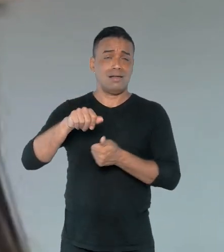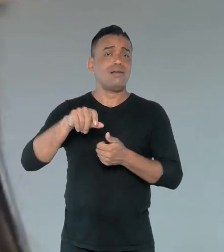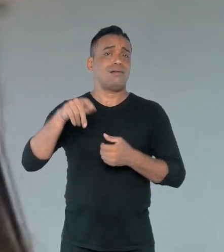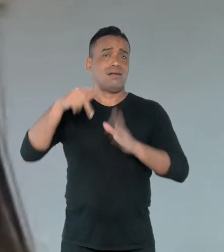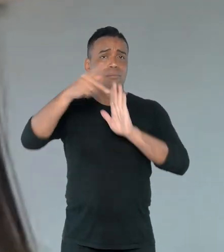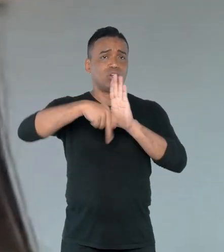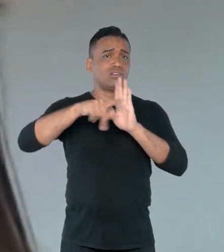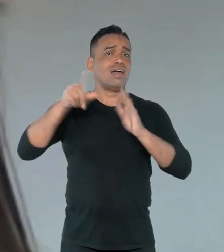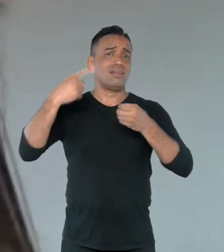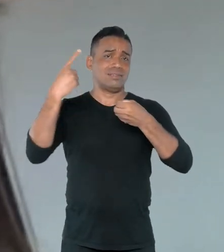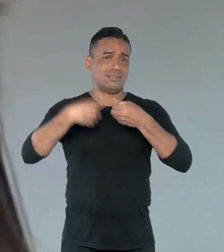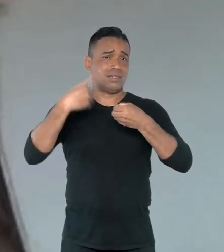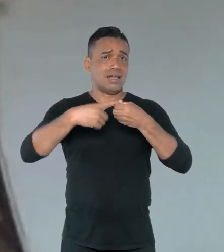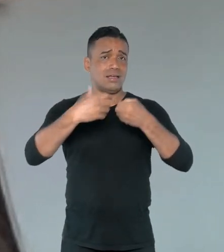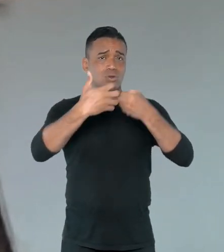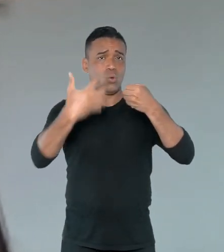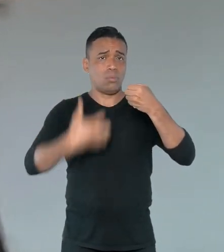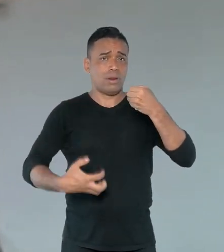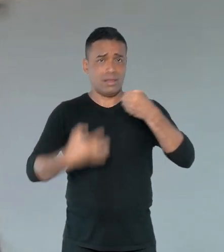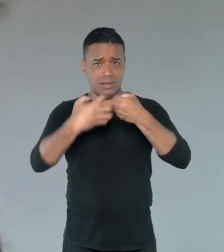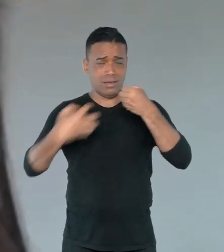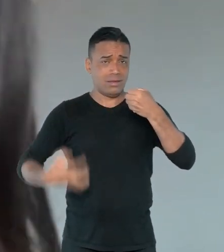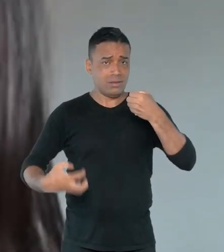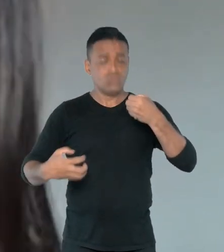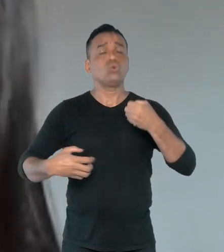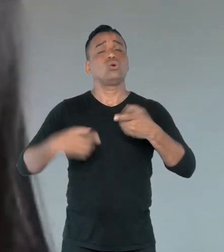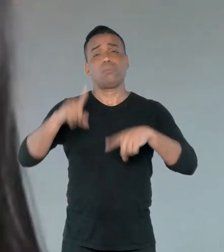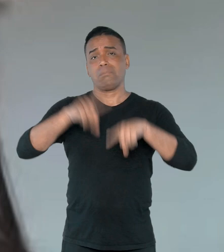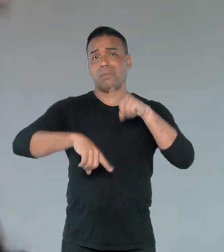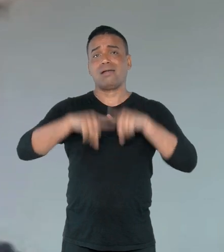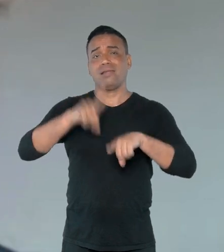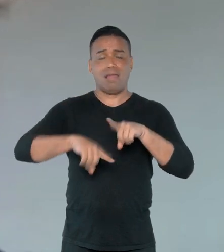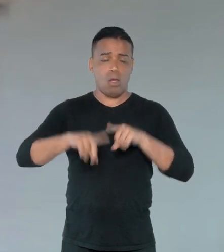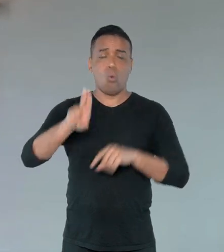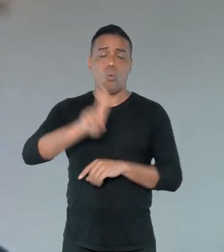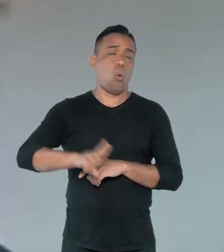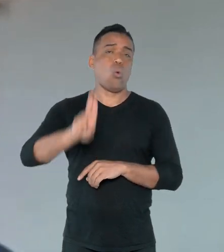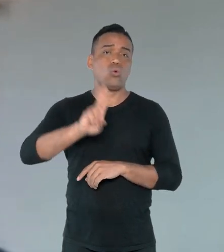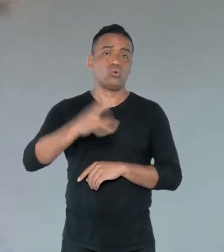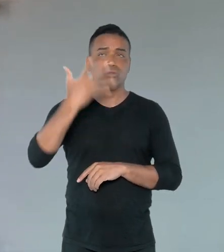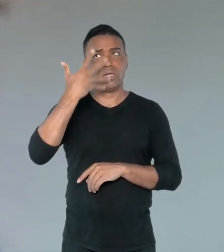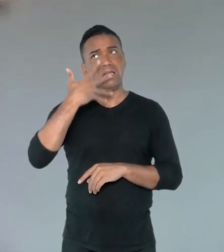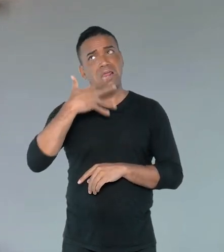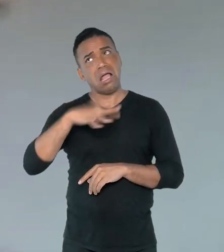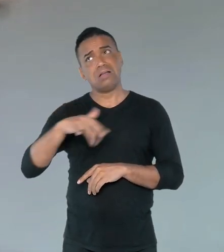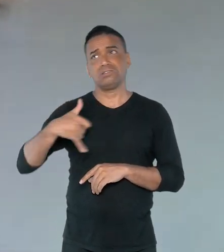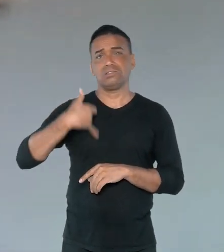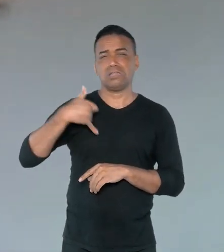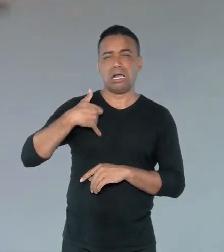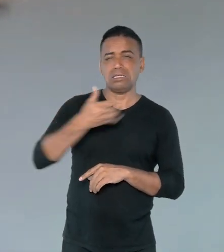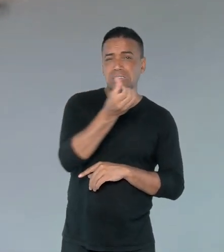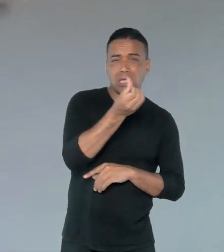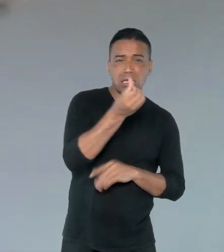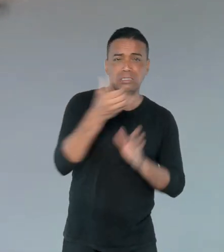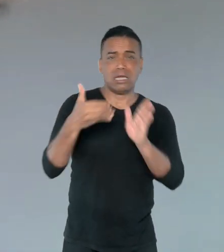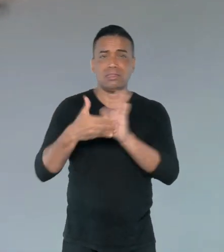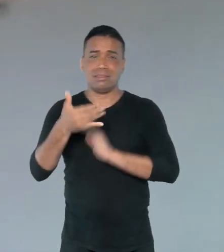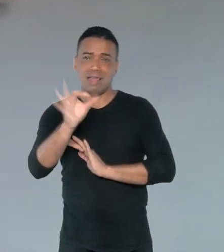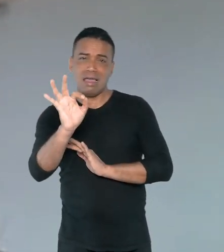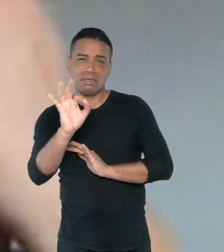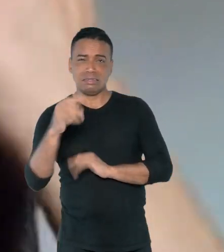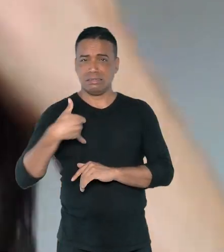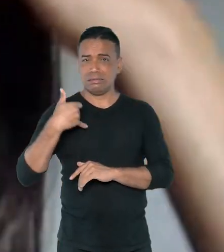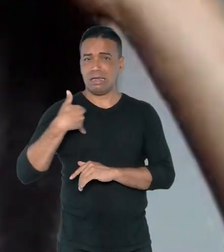uso esse material aqui para crianças que estão já na faixa etária de 6 a 10